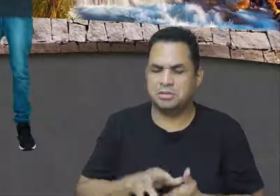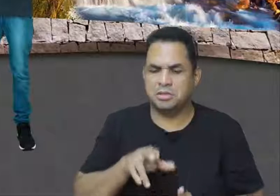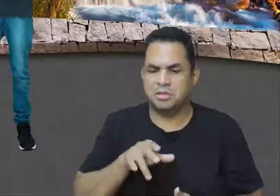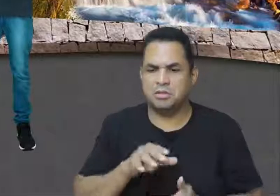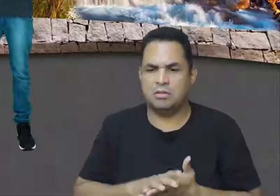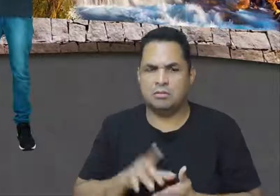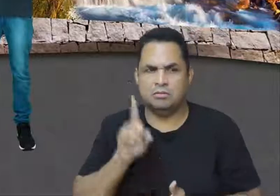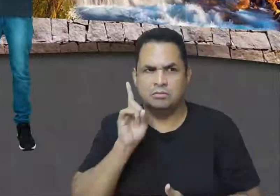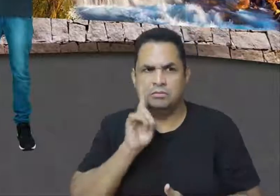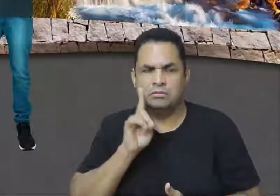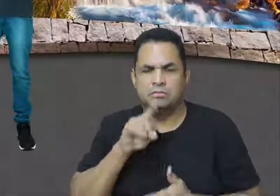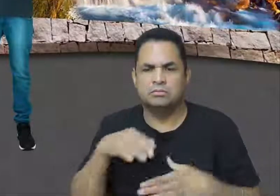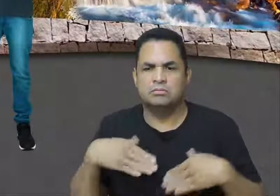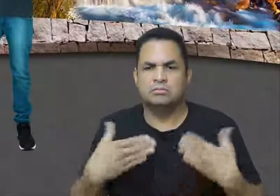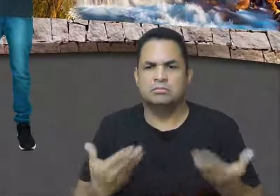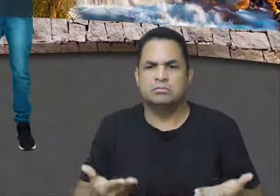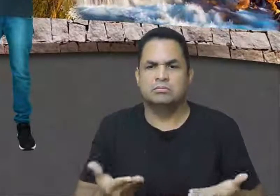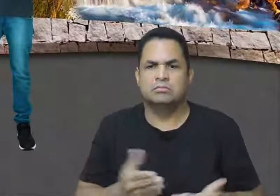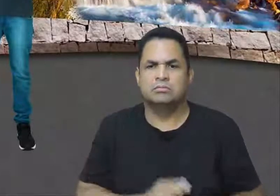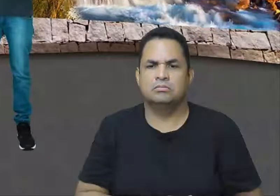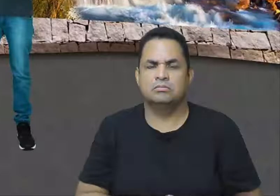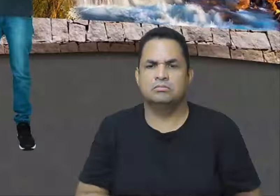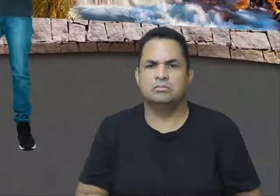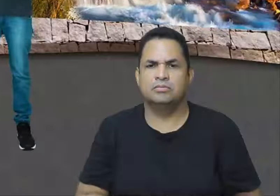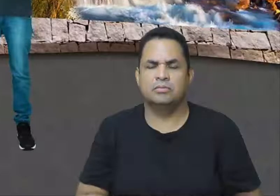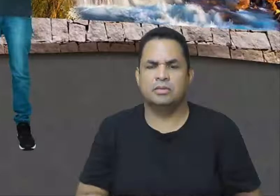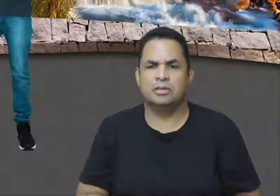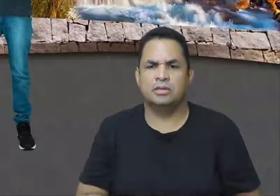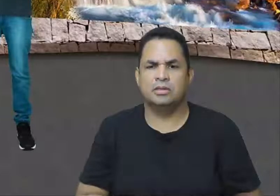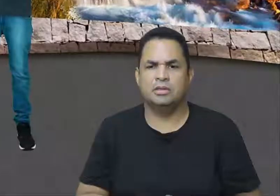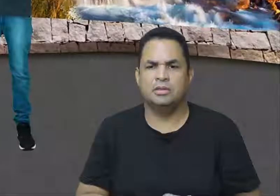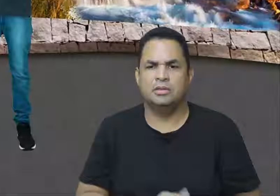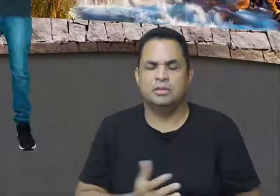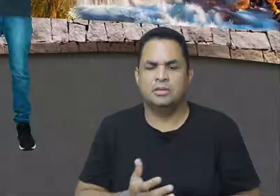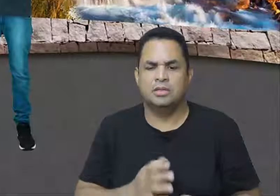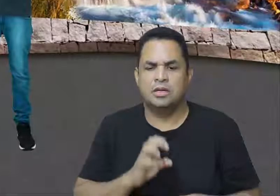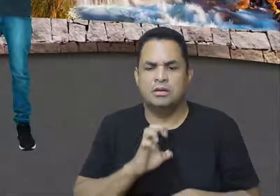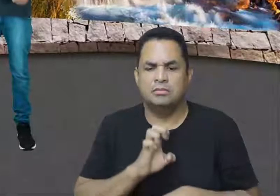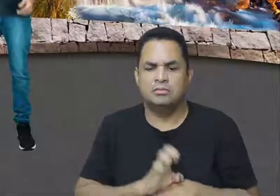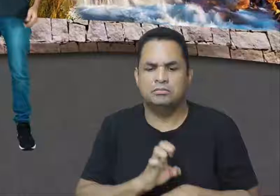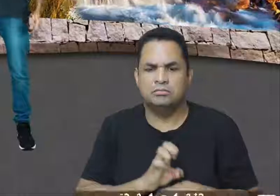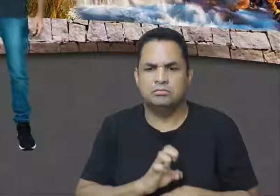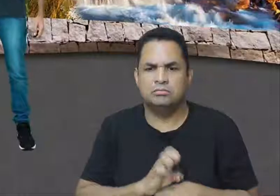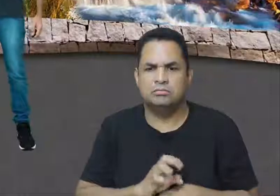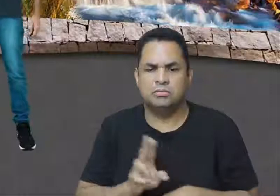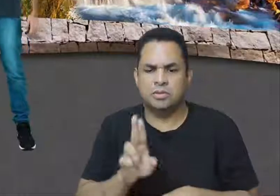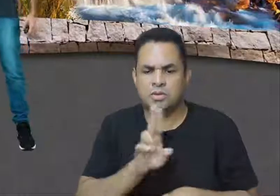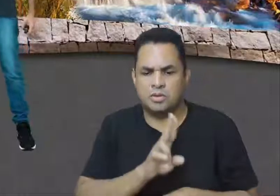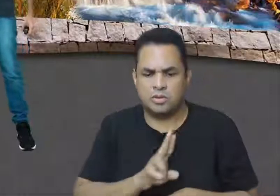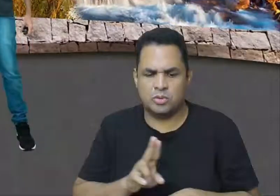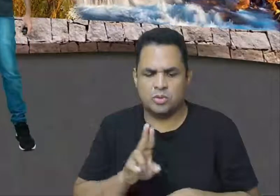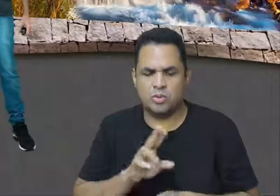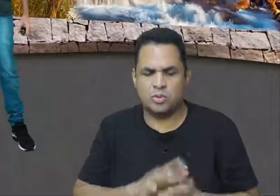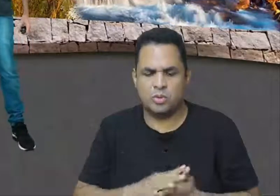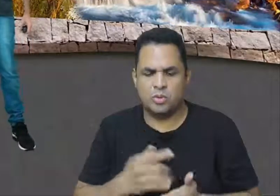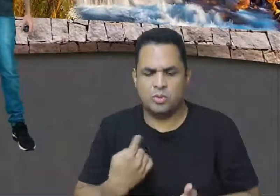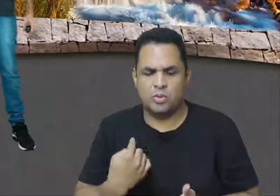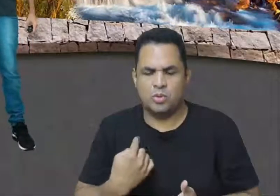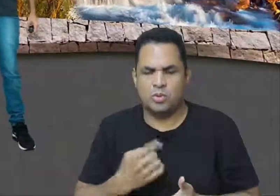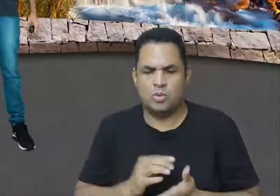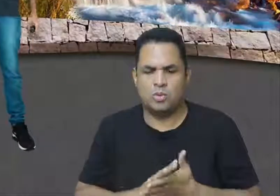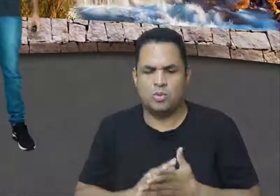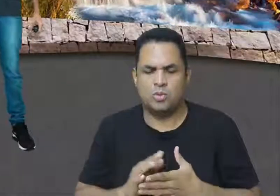Enquanto que a sociedade, o Estado-nação, que consome mais energia absoluta, em